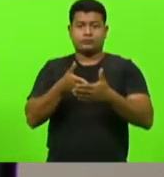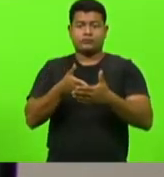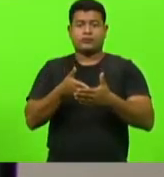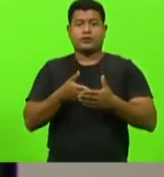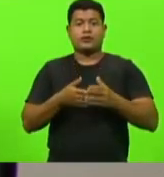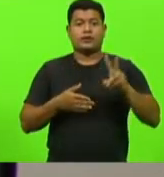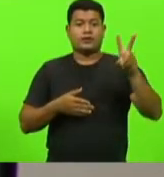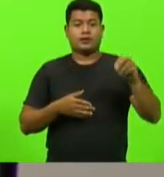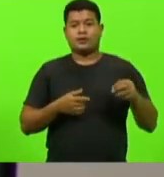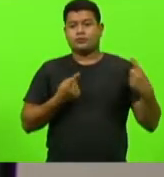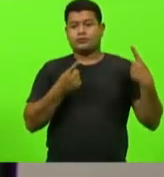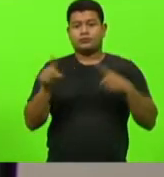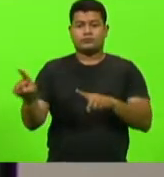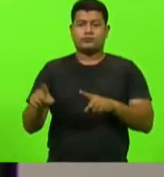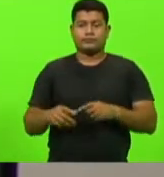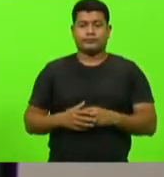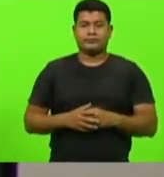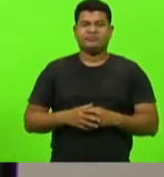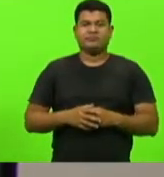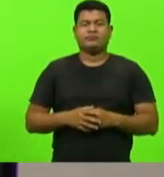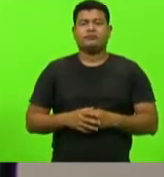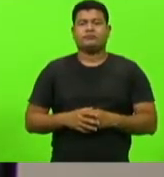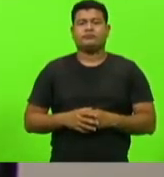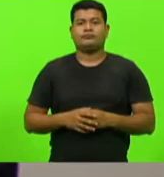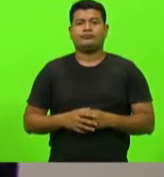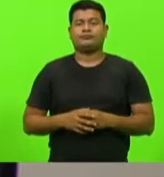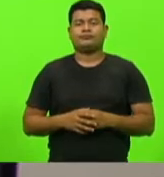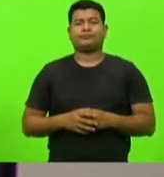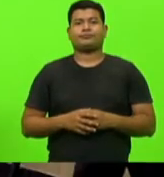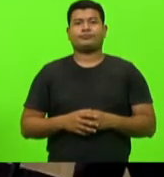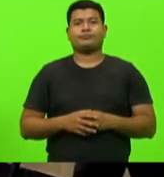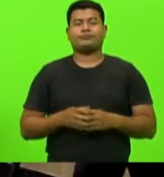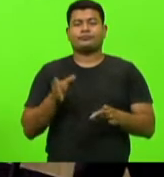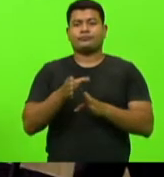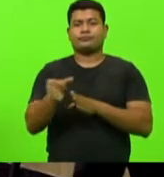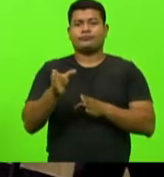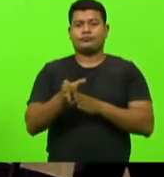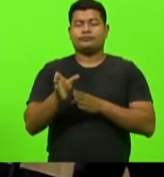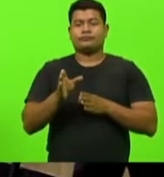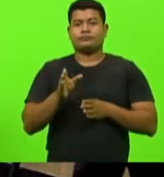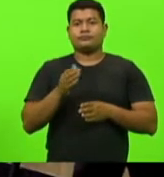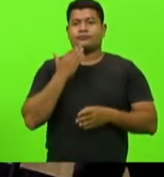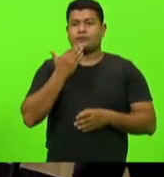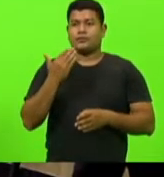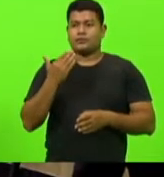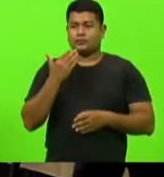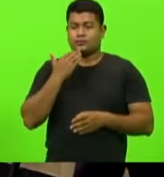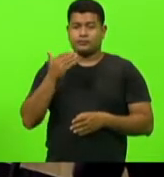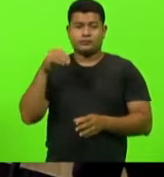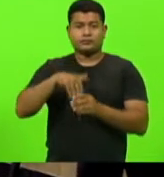quem vota não rejeita o veto. Presidente, encaminho o voto 1. Sim.